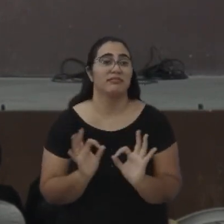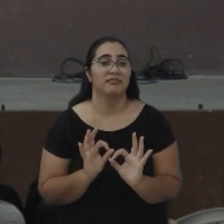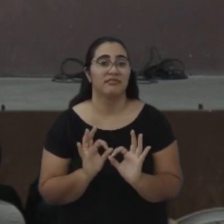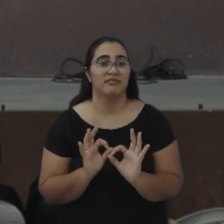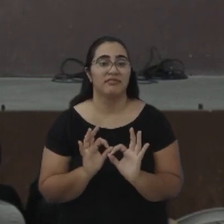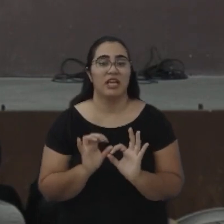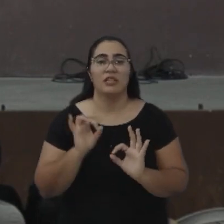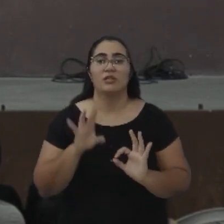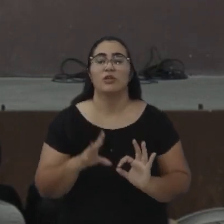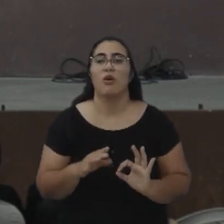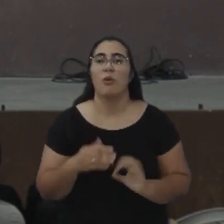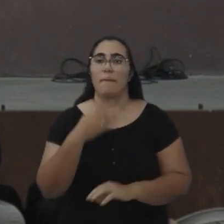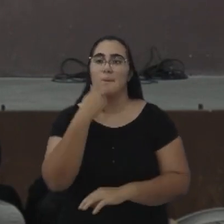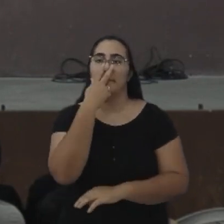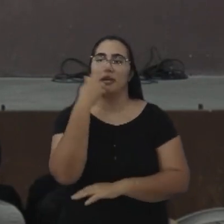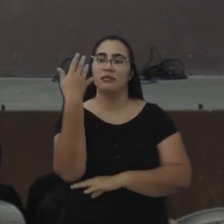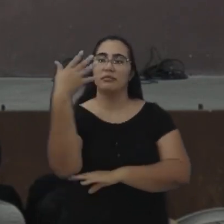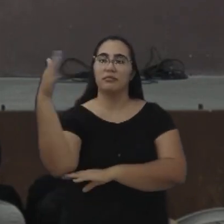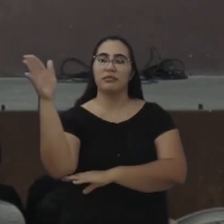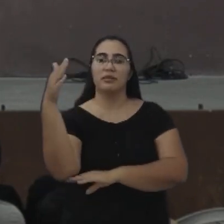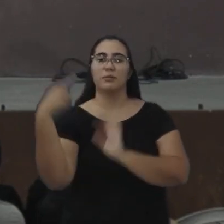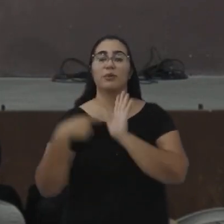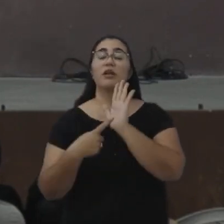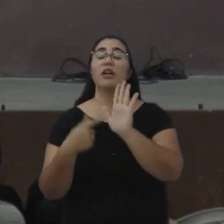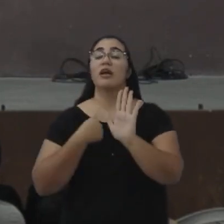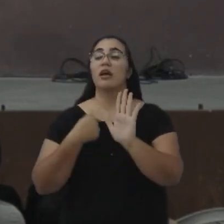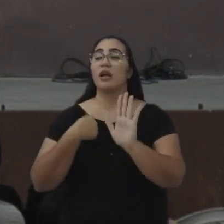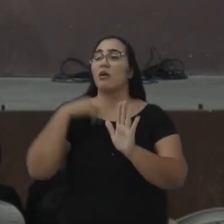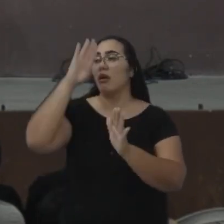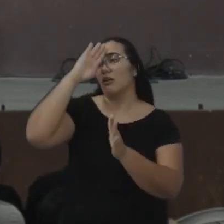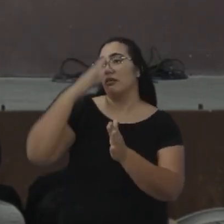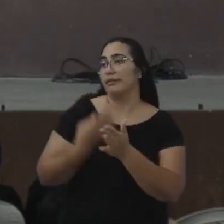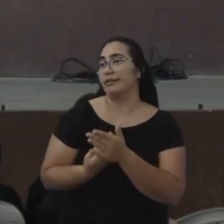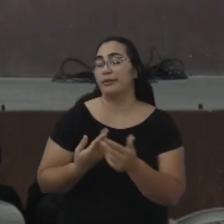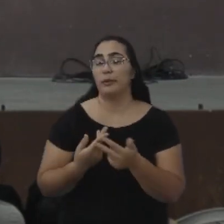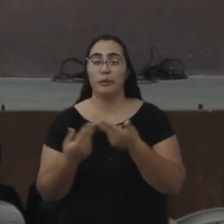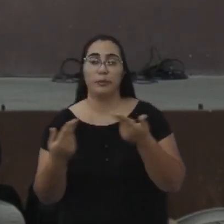um emblema que eles usavam no domingo para dizer que acreditavam em alguma coisa que não fosse